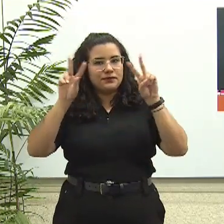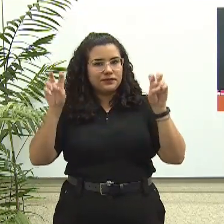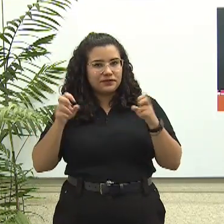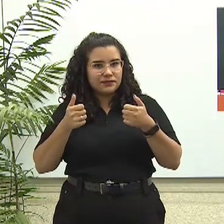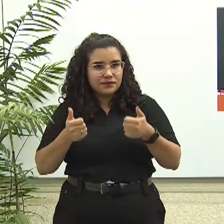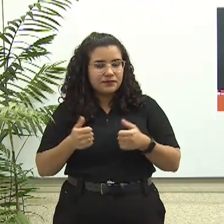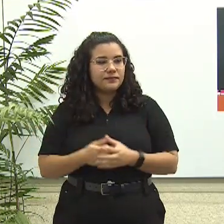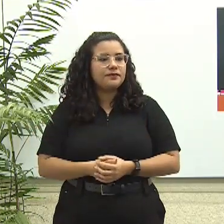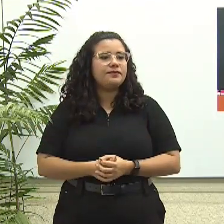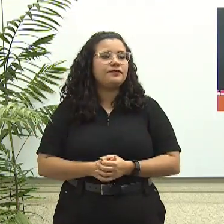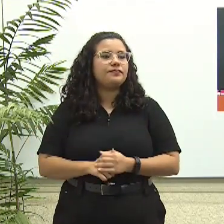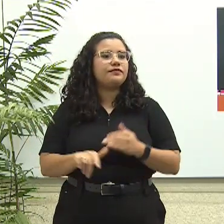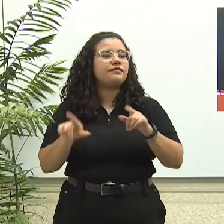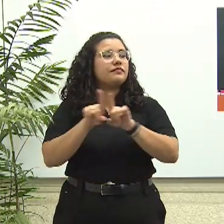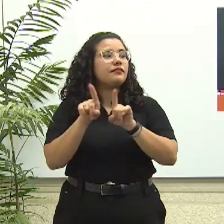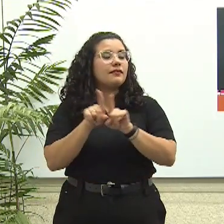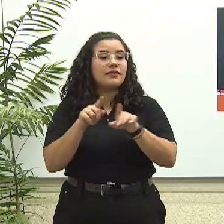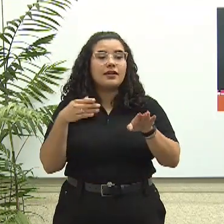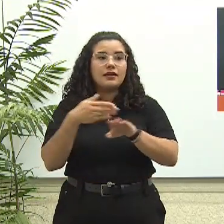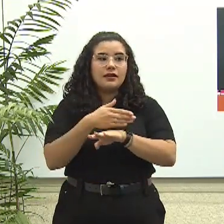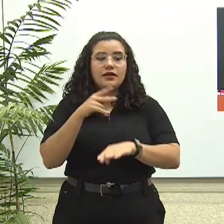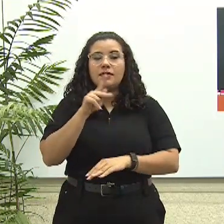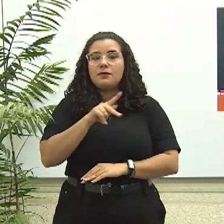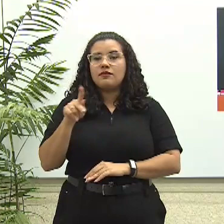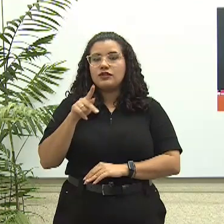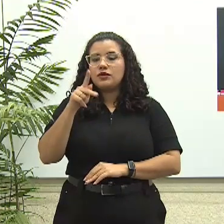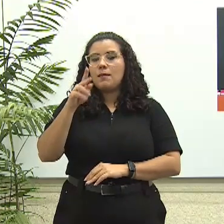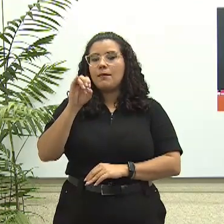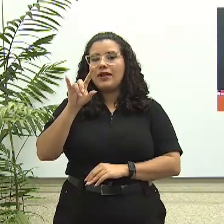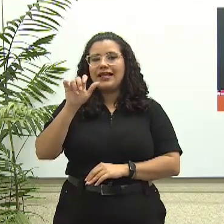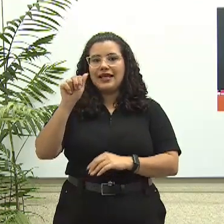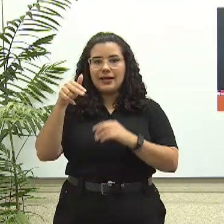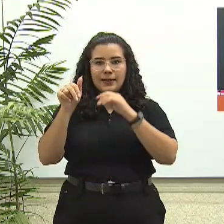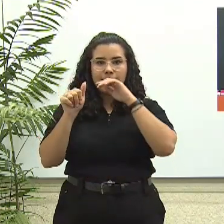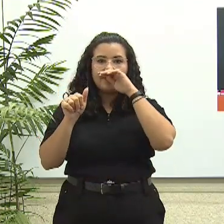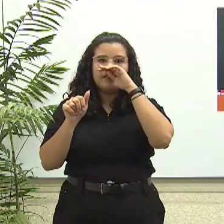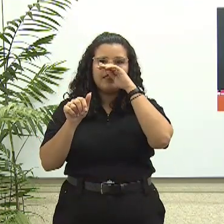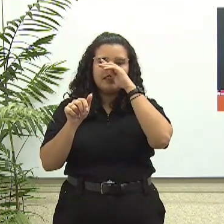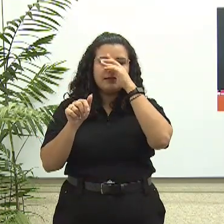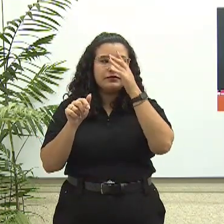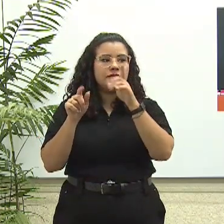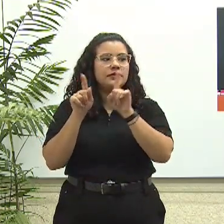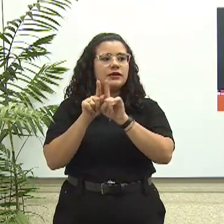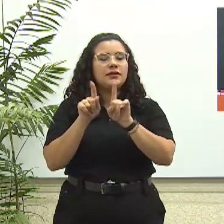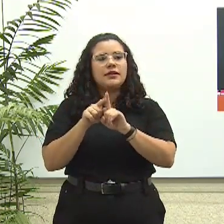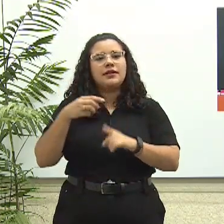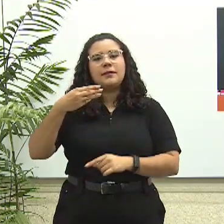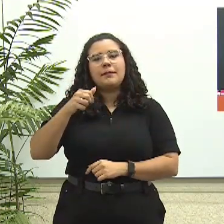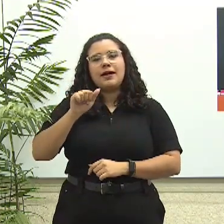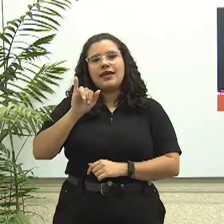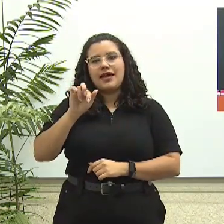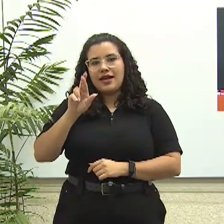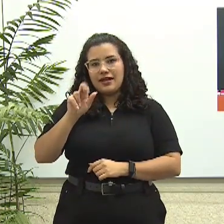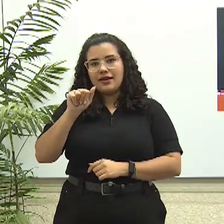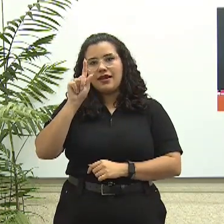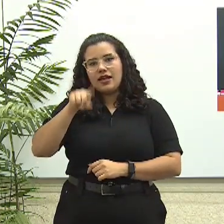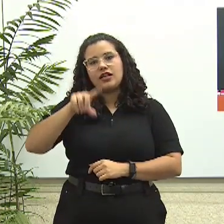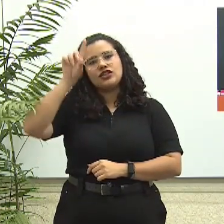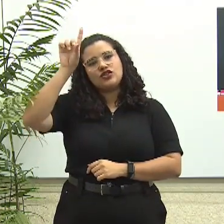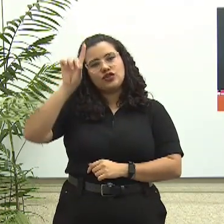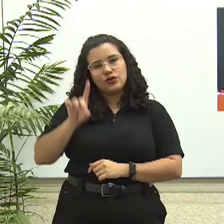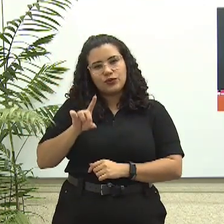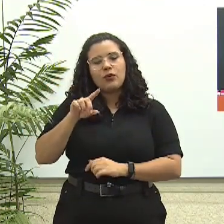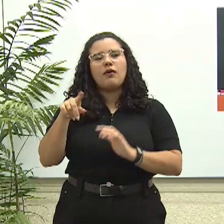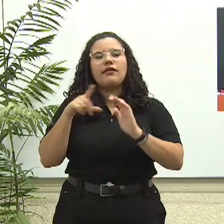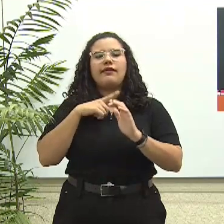eh participa como debatedora a professora po Ferrari e a Mayara que é a nossa diretora vai eh